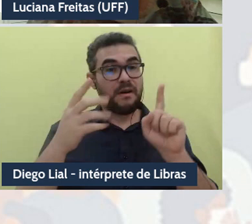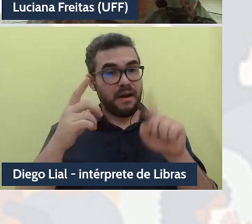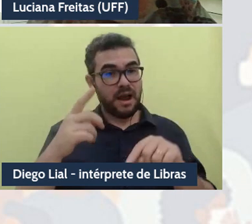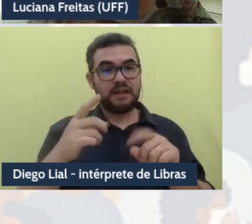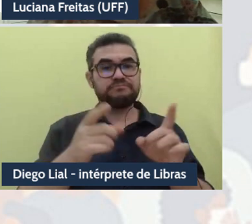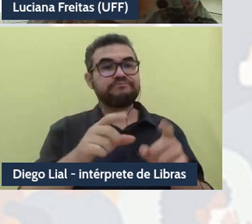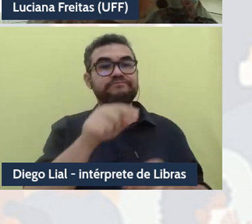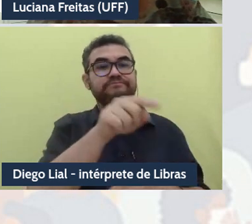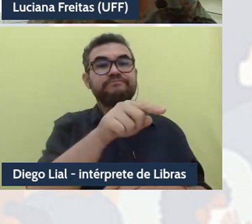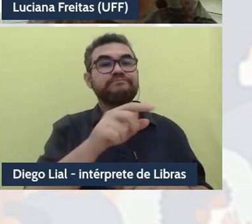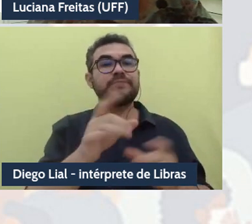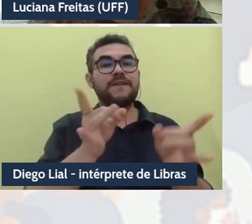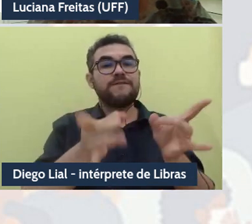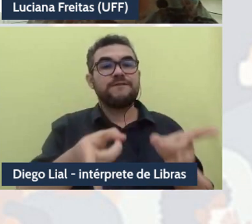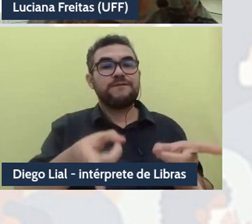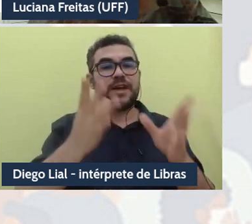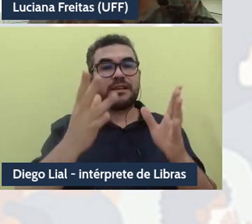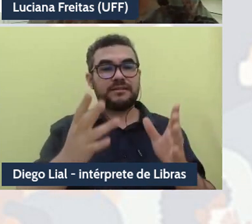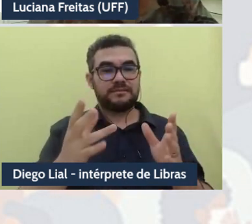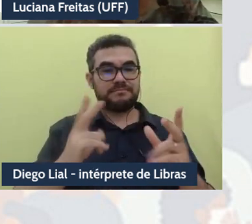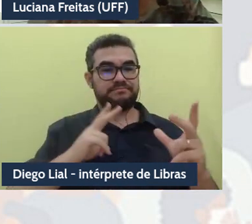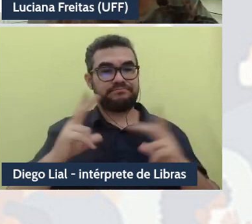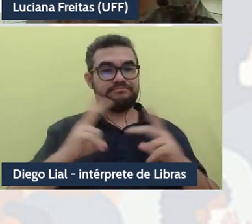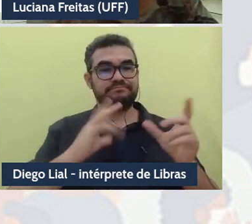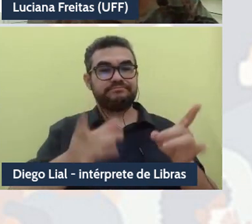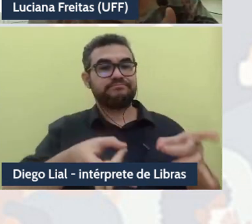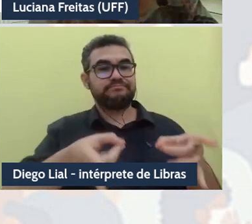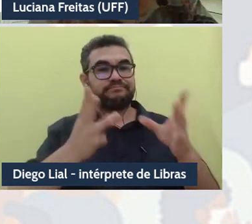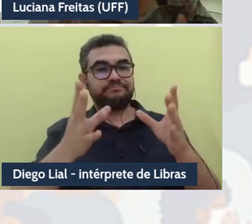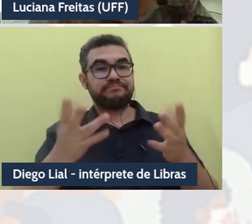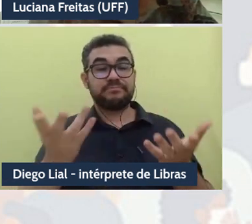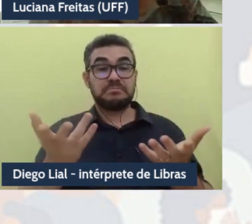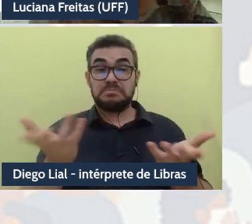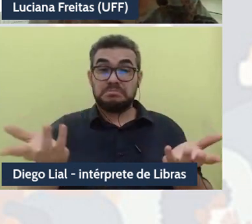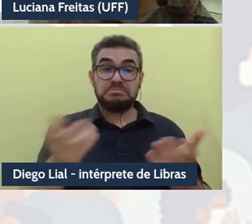de trabalho, inclusive docente, seja pelo